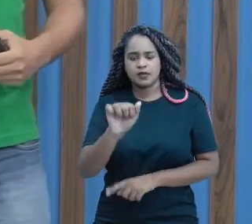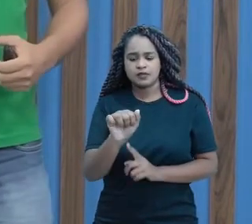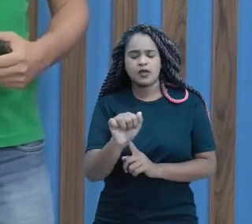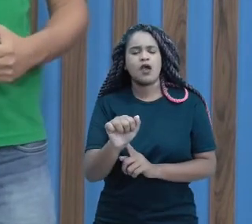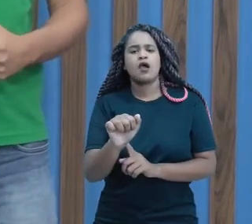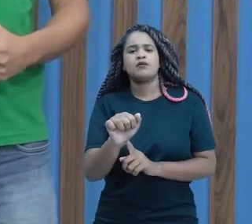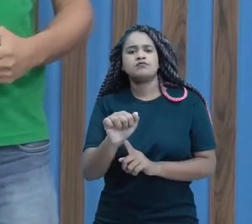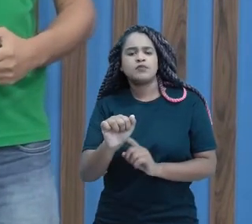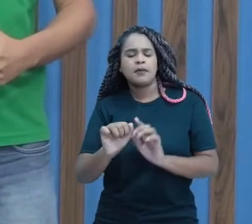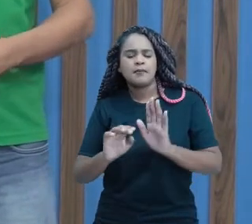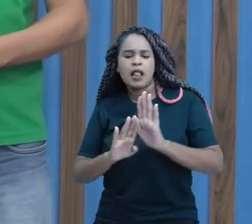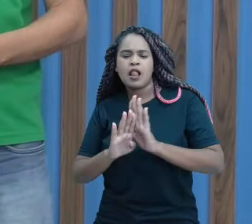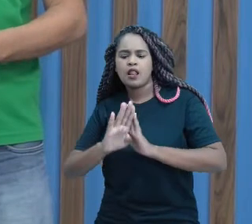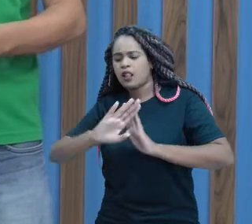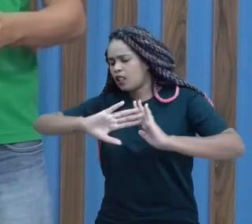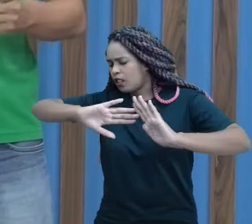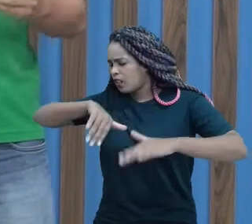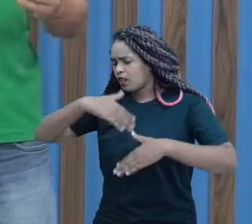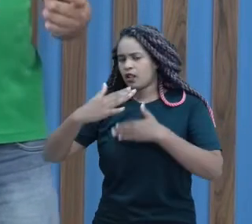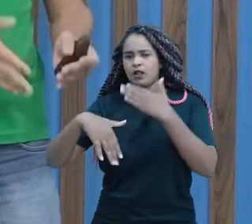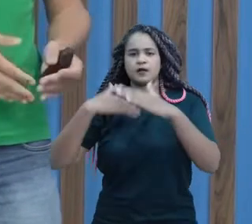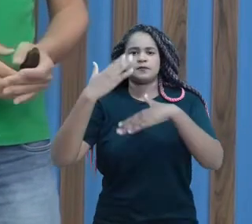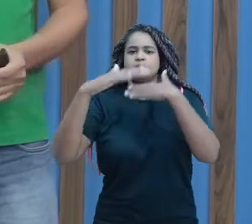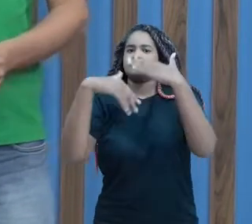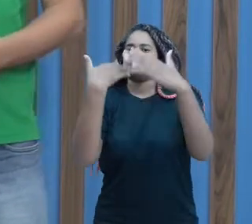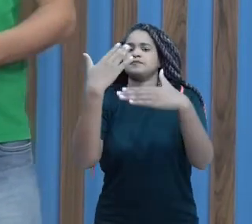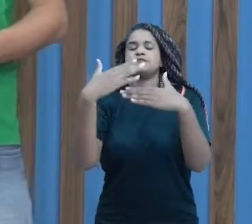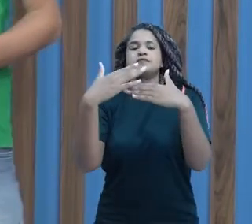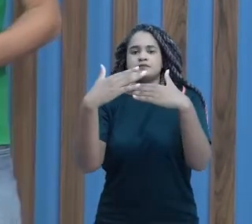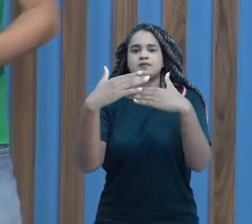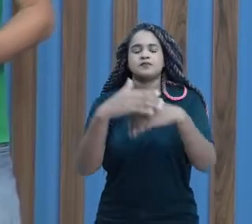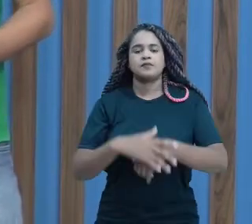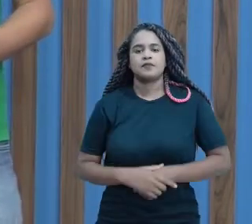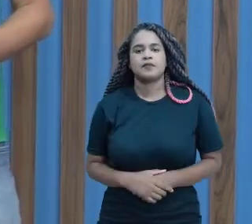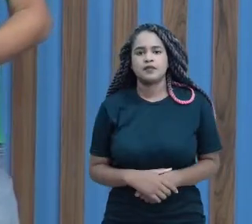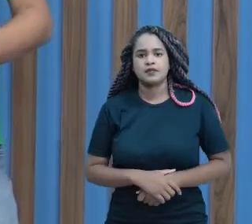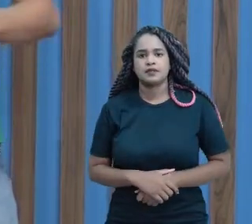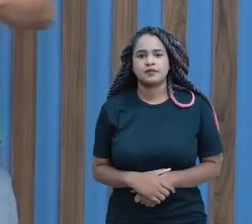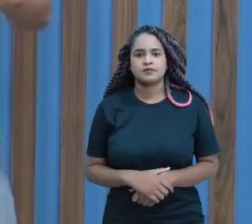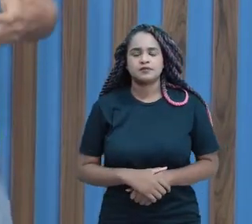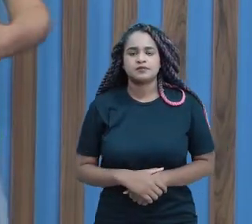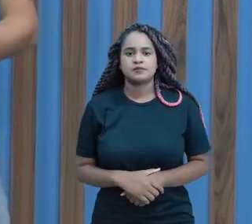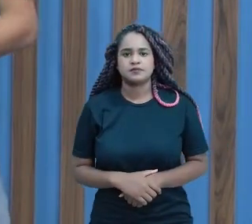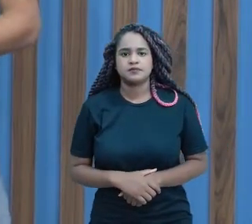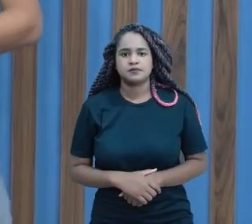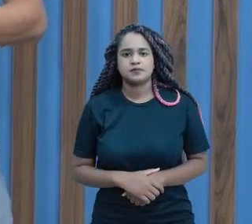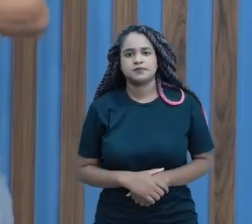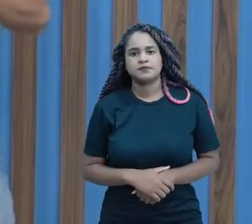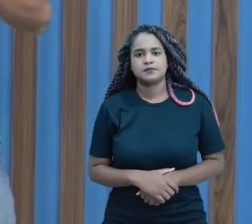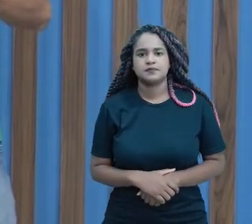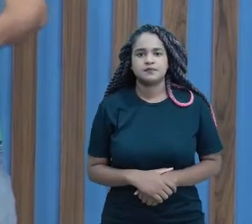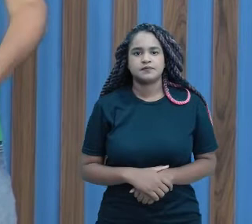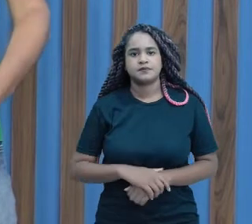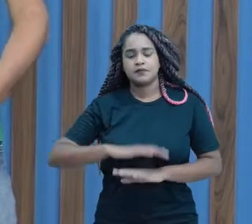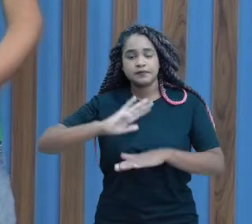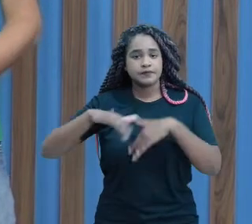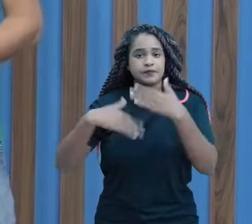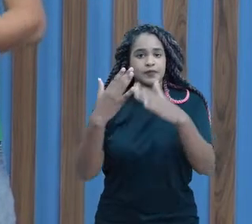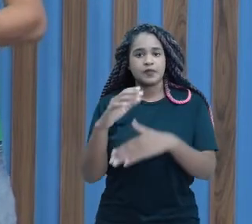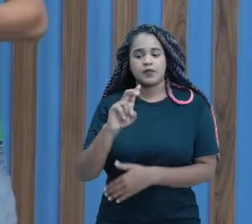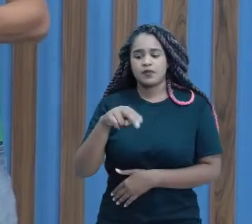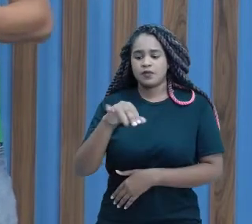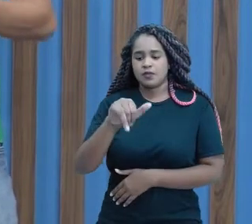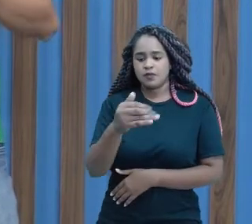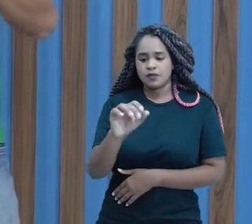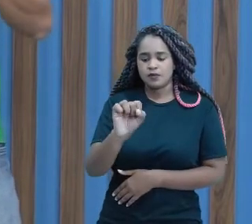Emergiu, cresceu, se desenvolveu após enfim, o surgimento da União Soviética. Mesmo quando o mundo vivia uma